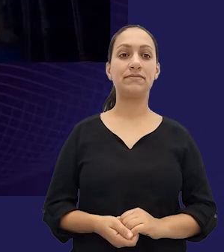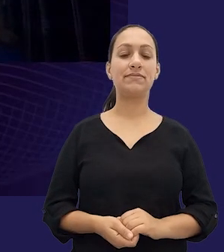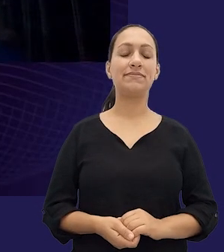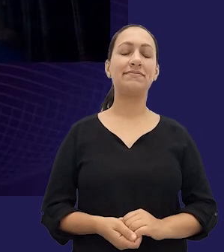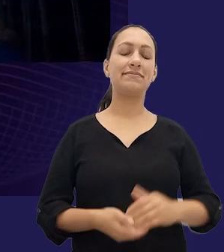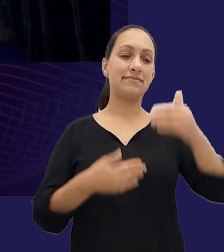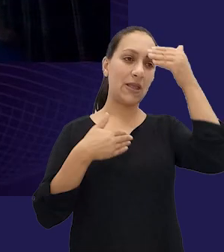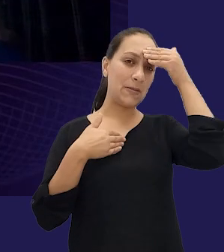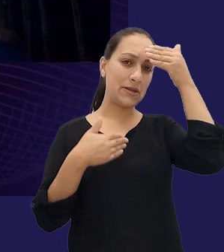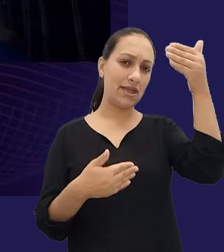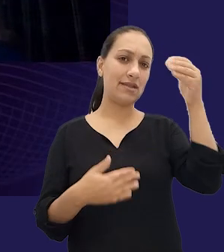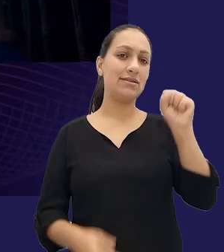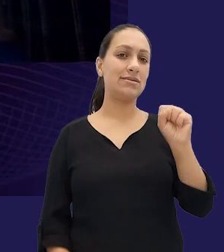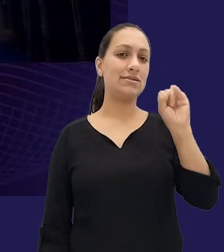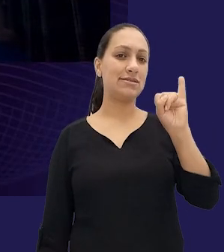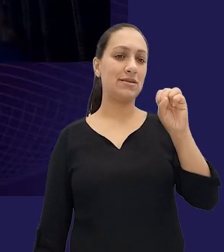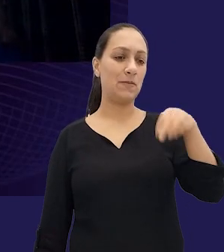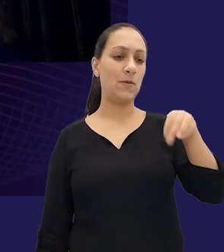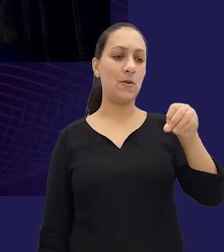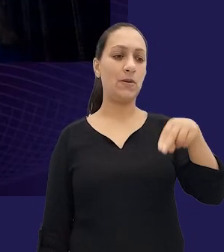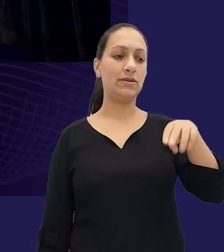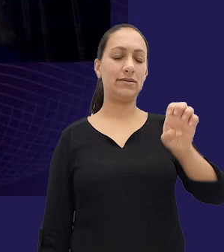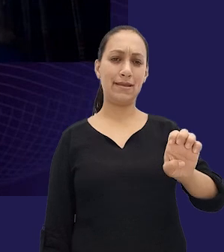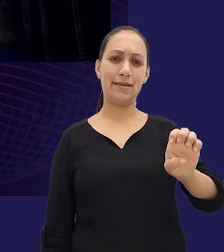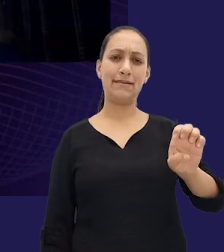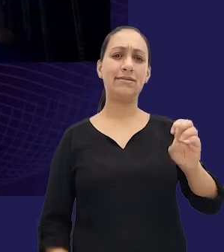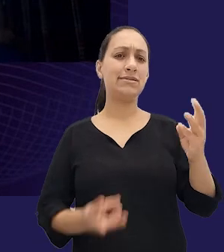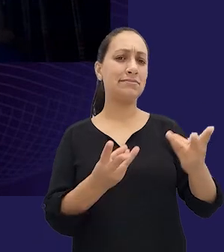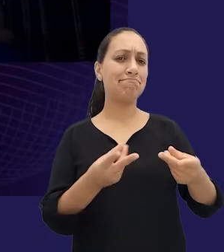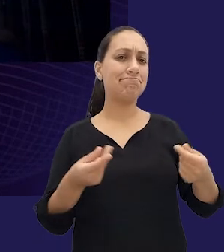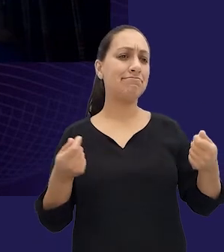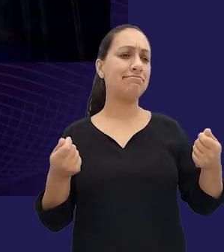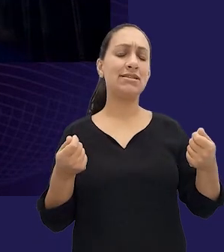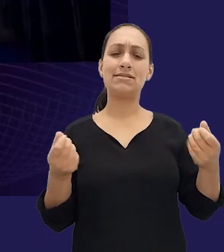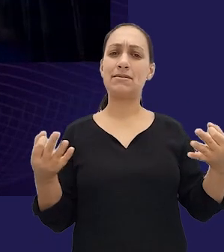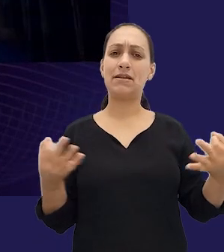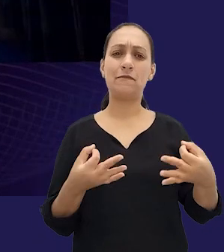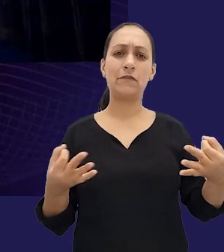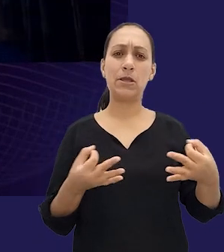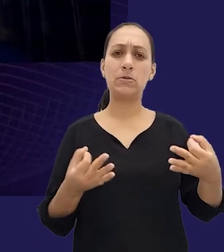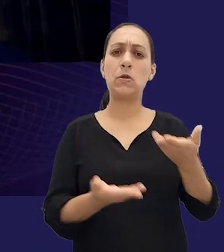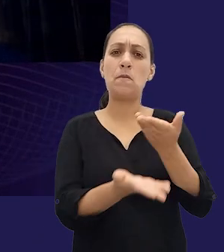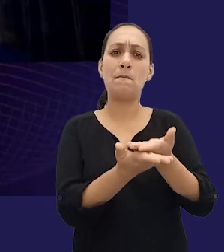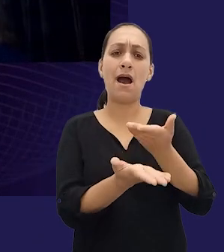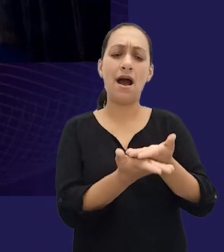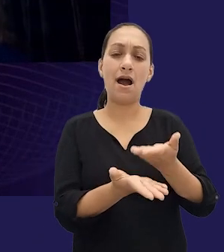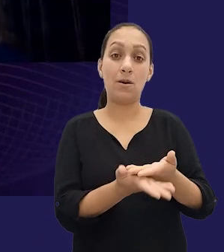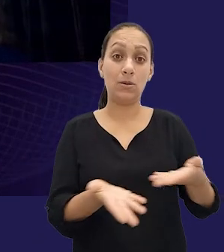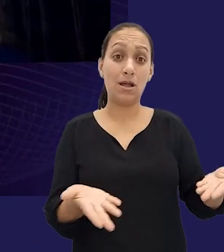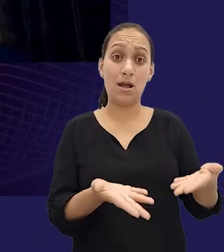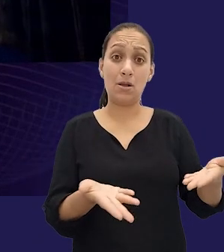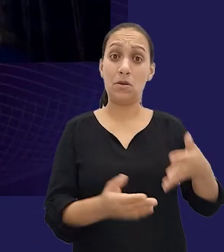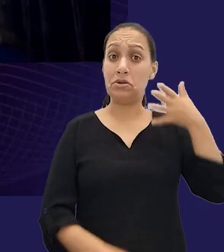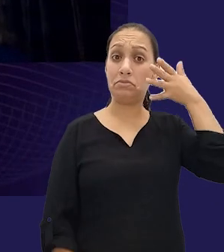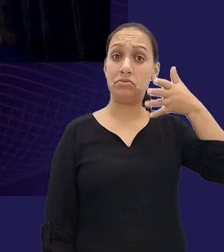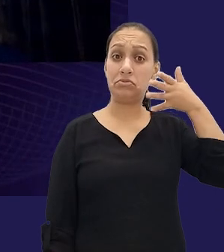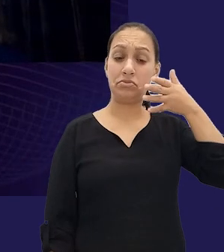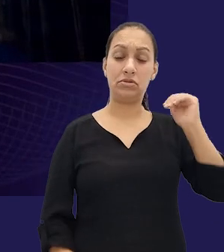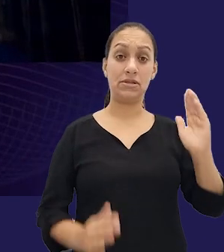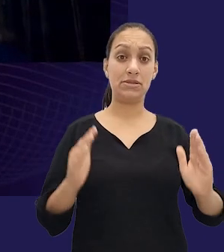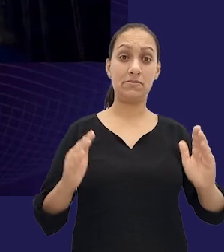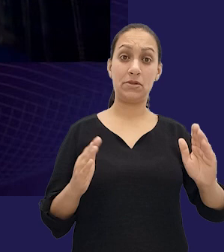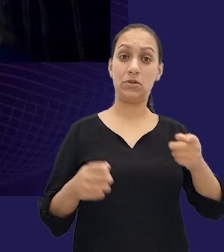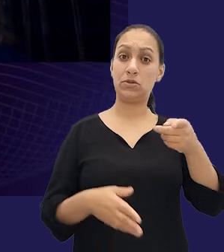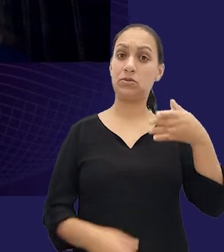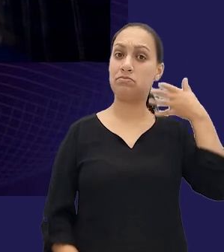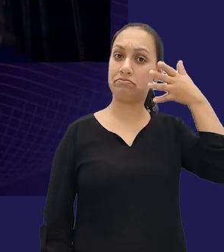Primeiramente, obrigado, Simone, obrigado pela excelente explanação que nós tivemos, uma aula agora durante esse período